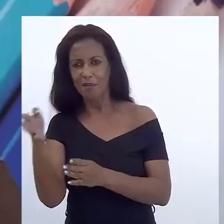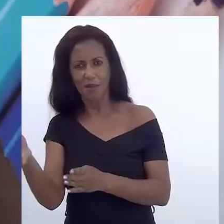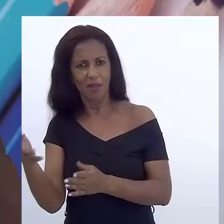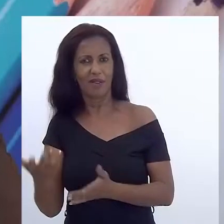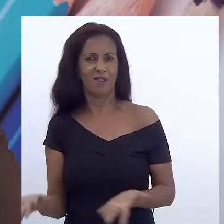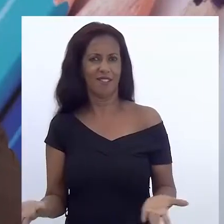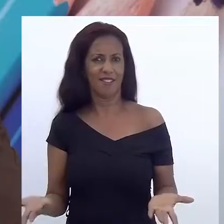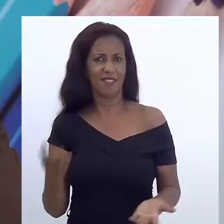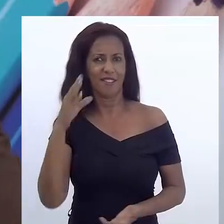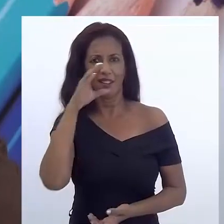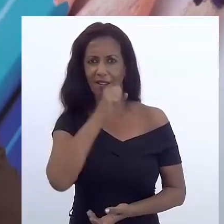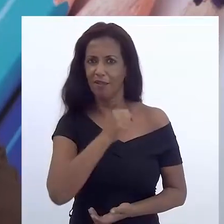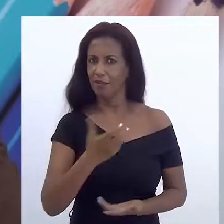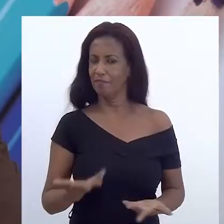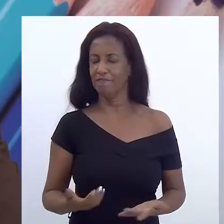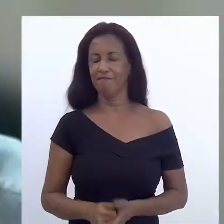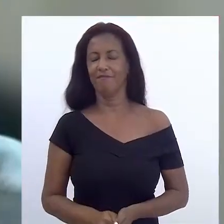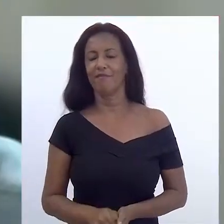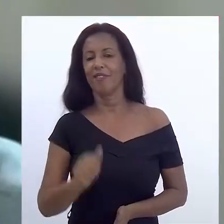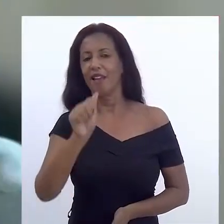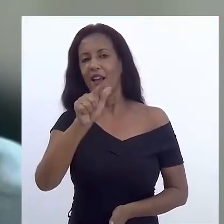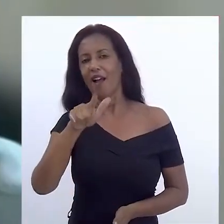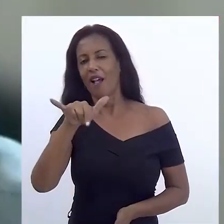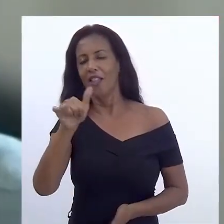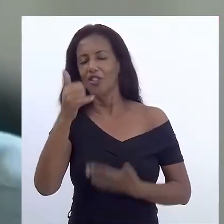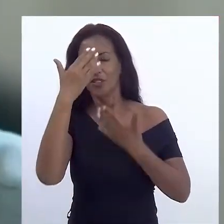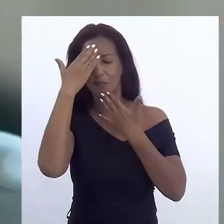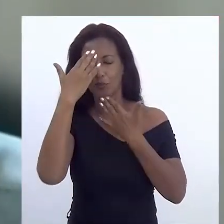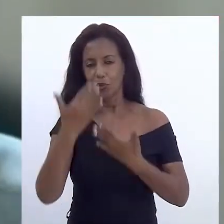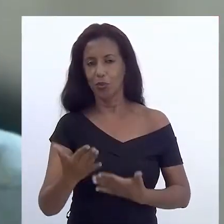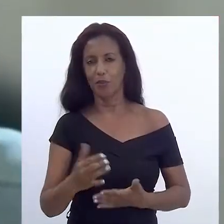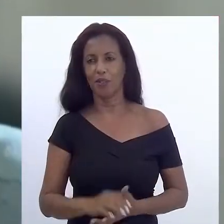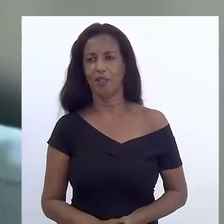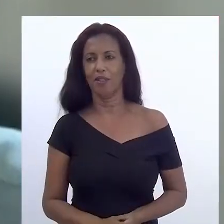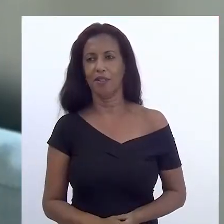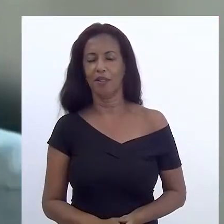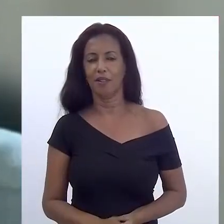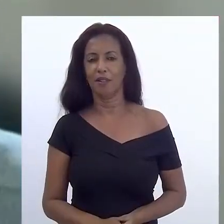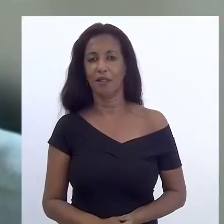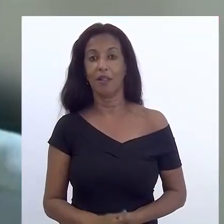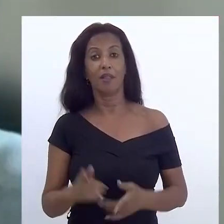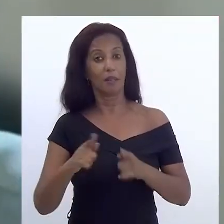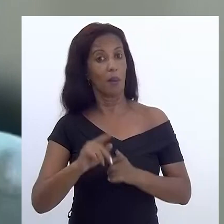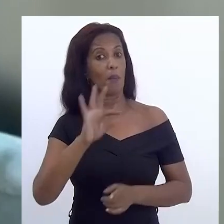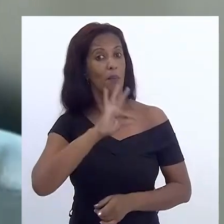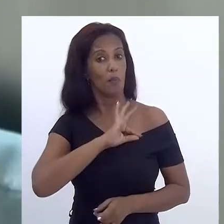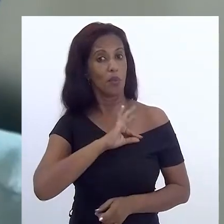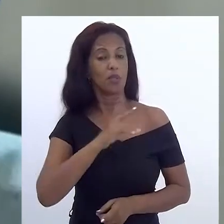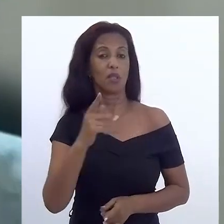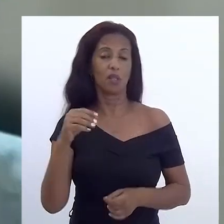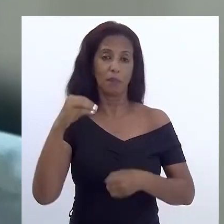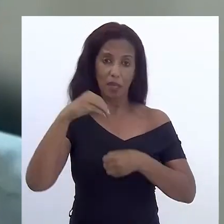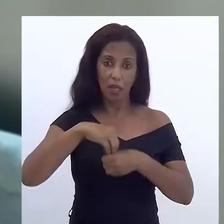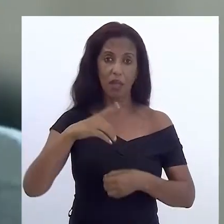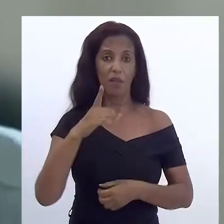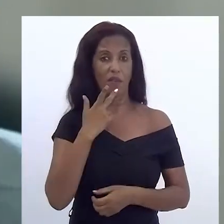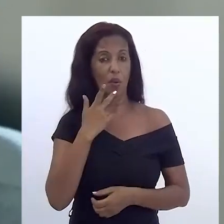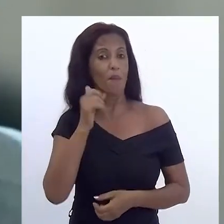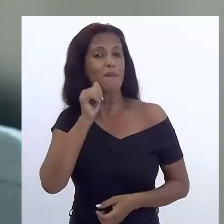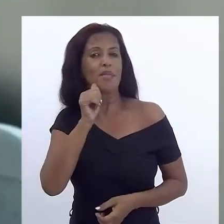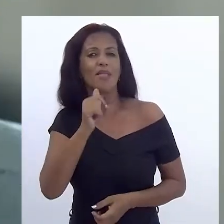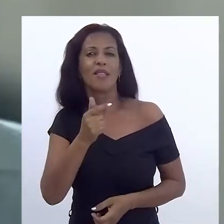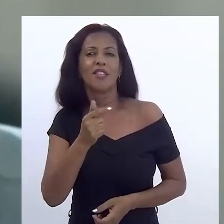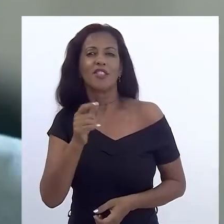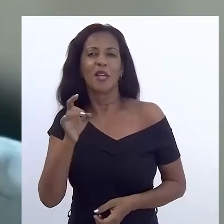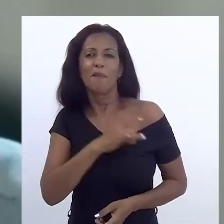caramba! Alexandre, muito obrigada. E a Guarda Municipal tem outro exemplo também, de um menino que tinha medo de formiga,